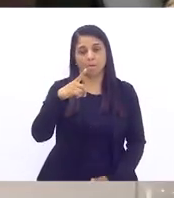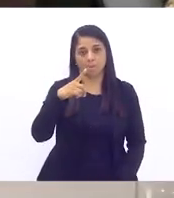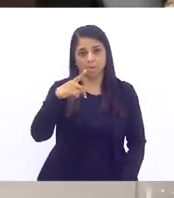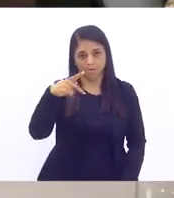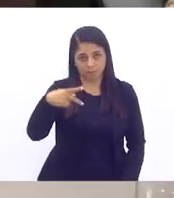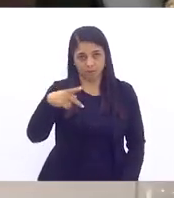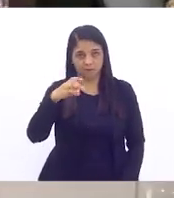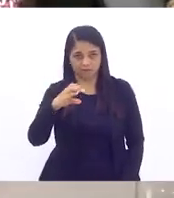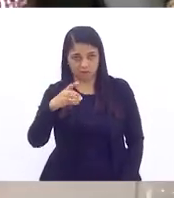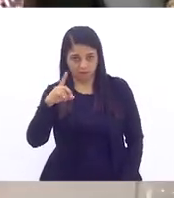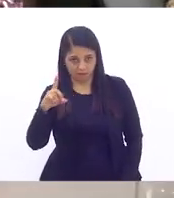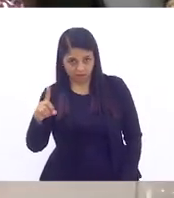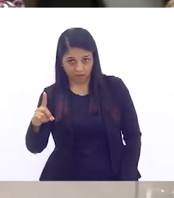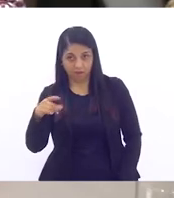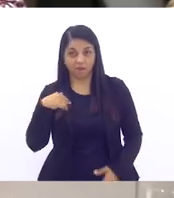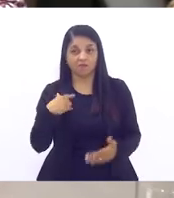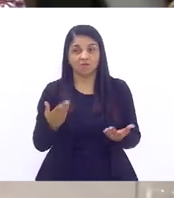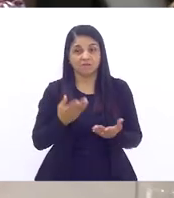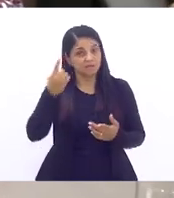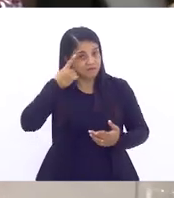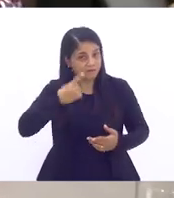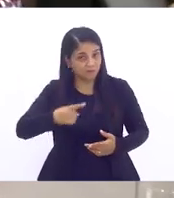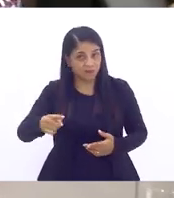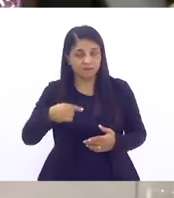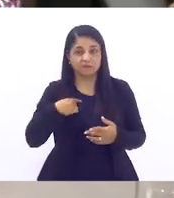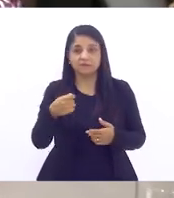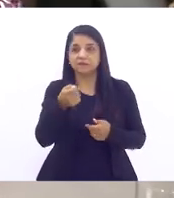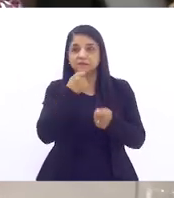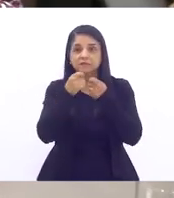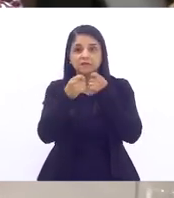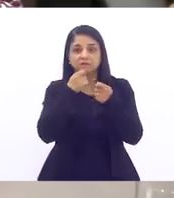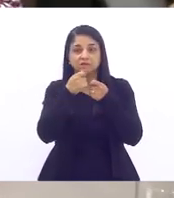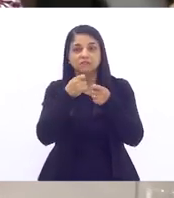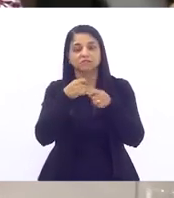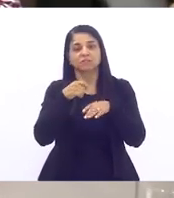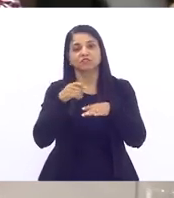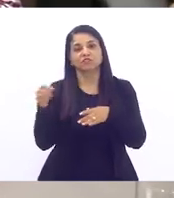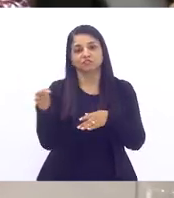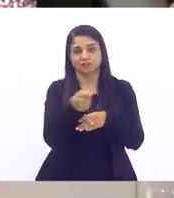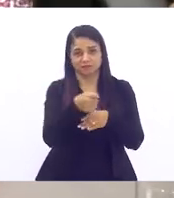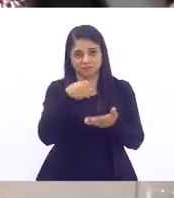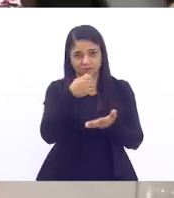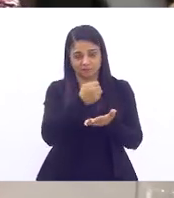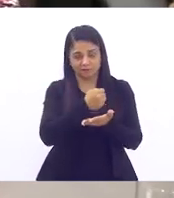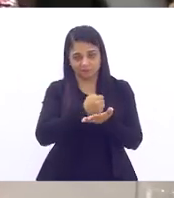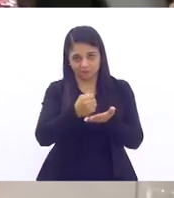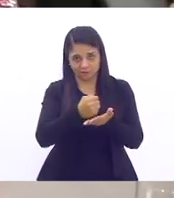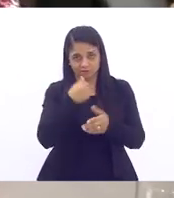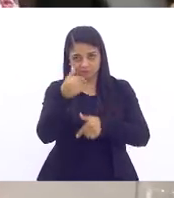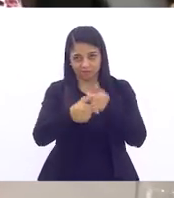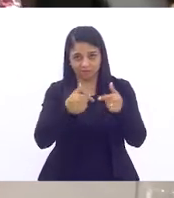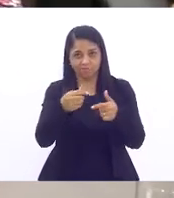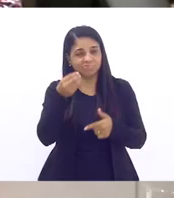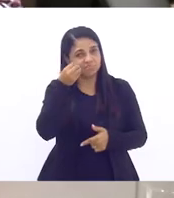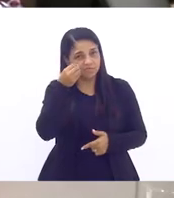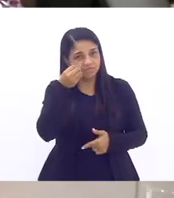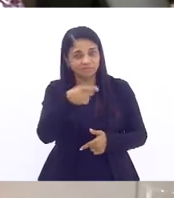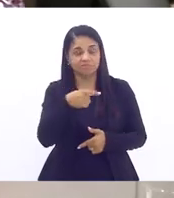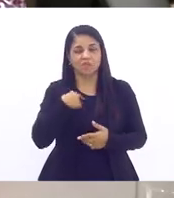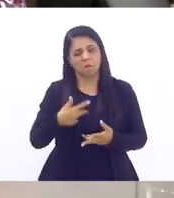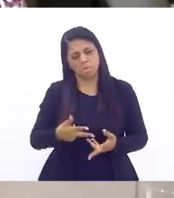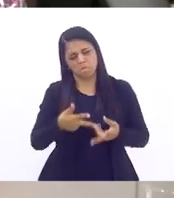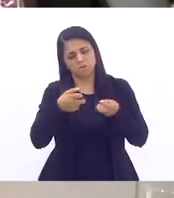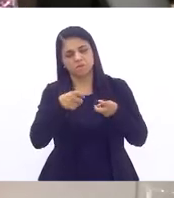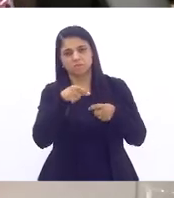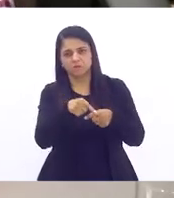ele ele Essa semana ele foi fazer uma entrevista de emprego e ele sempre vai pra entrevista de emprego Tentar algo e uma coisa que eu reparei